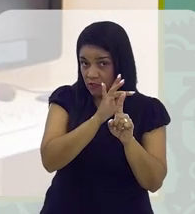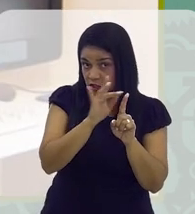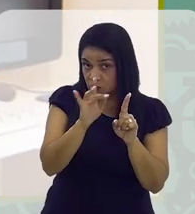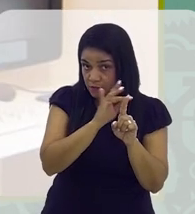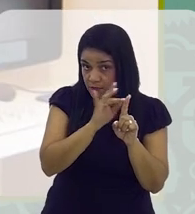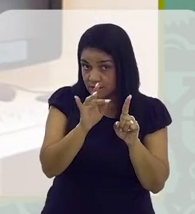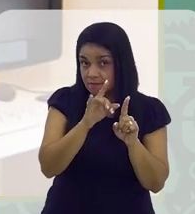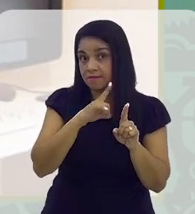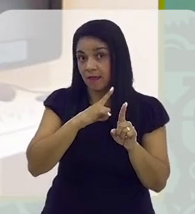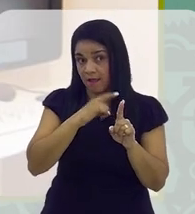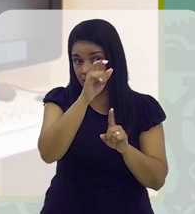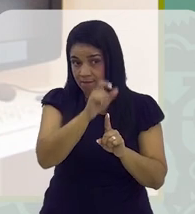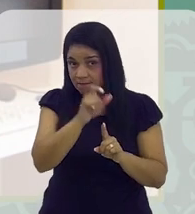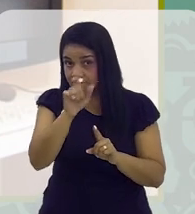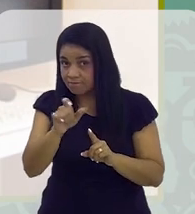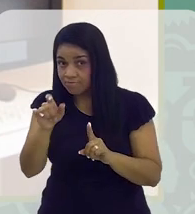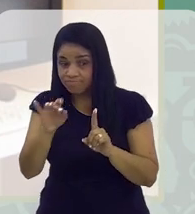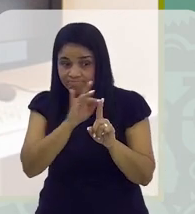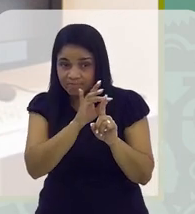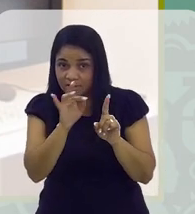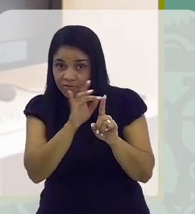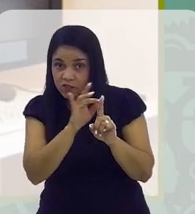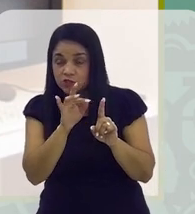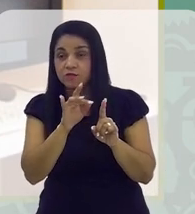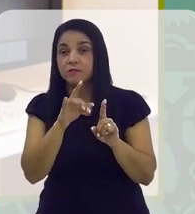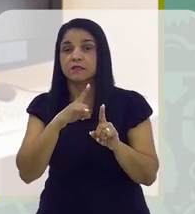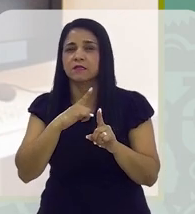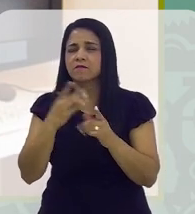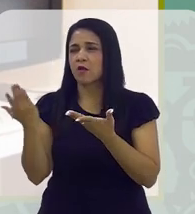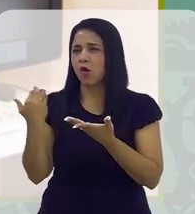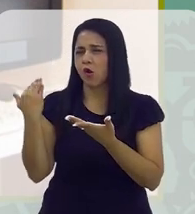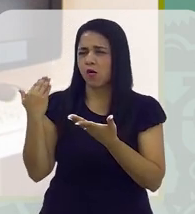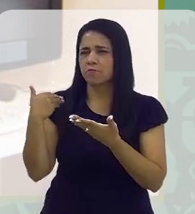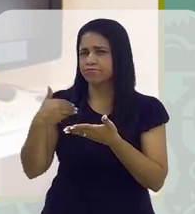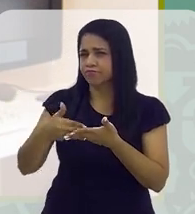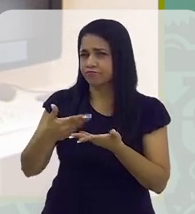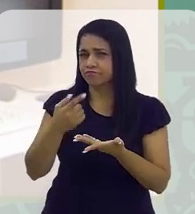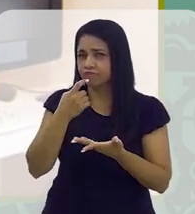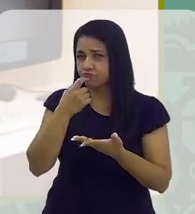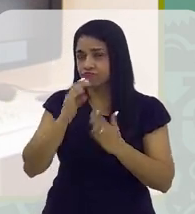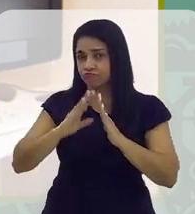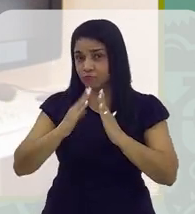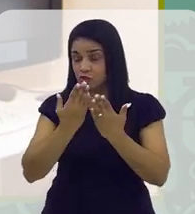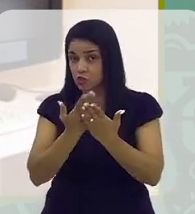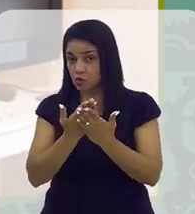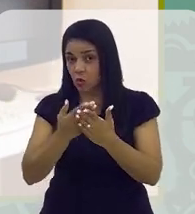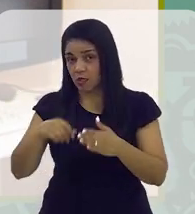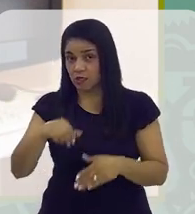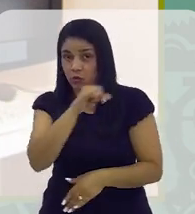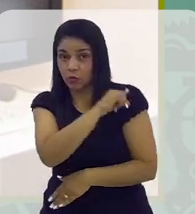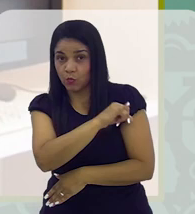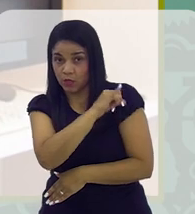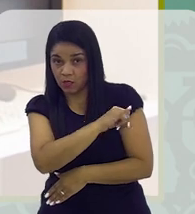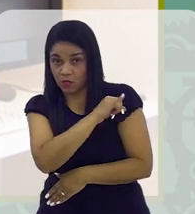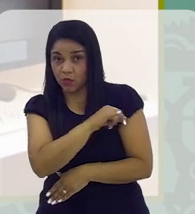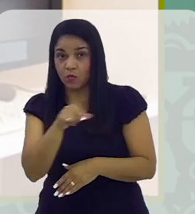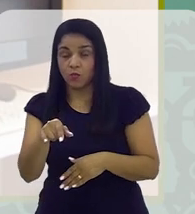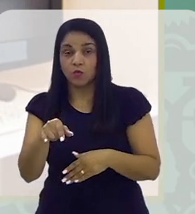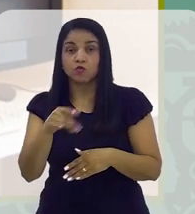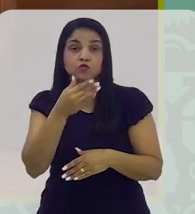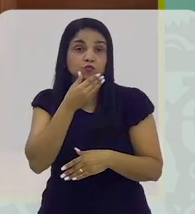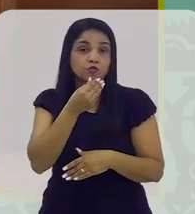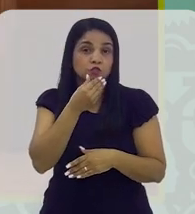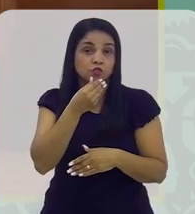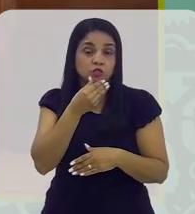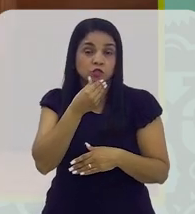né, Letícia, que passam, que a gente teve até recentemente um caso de uma escola aqui no Rio de Janeiro, de